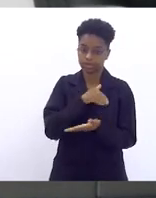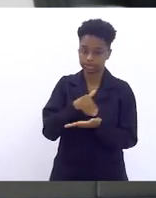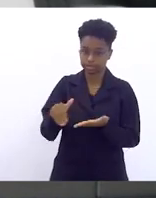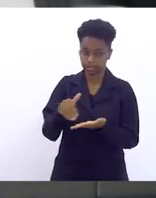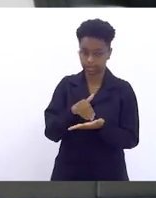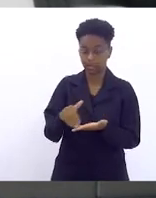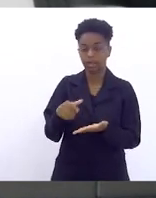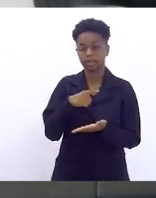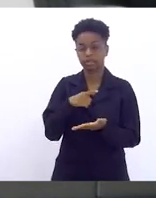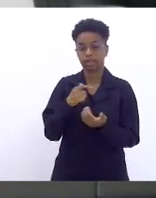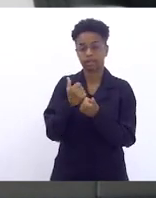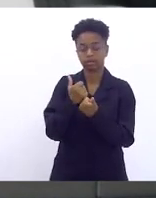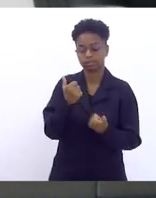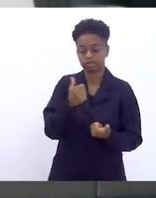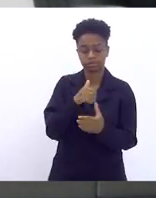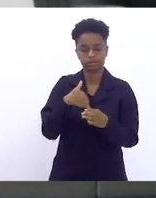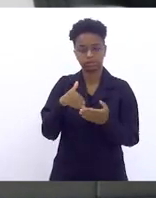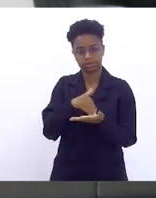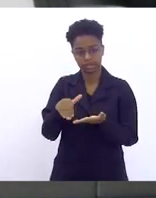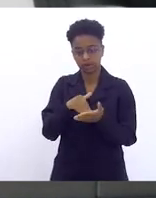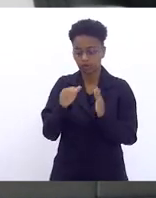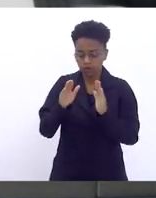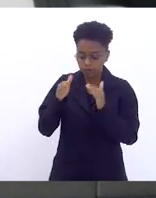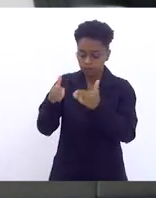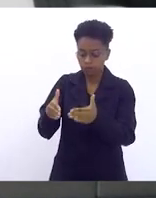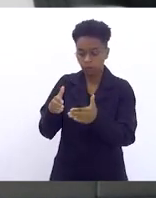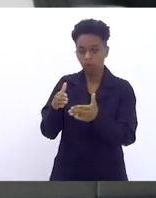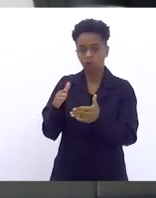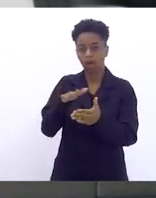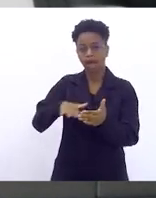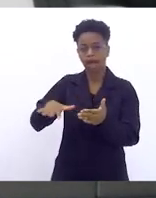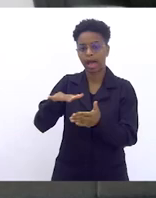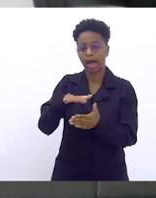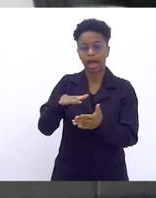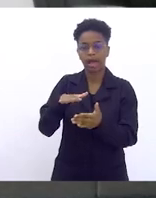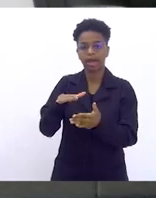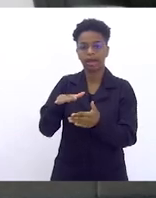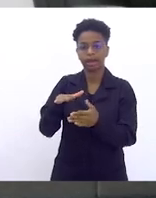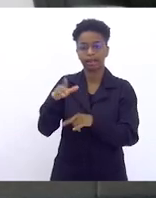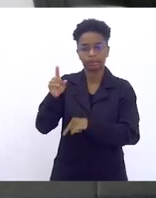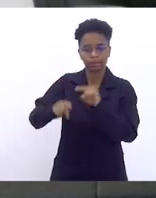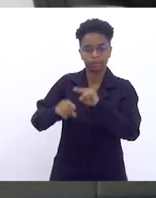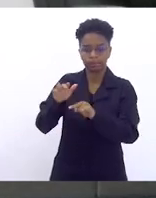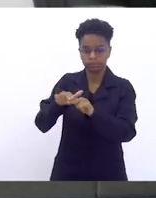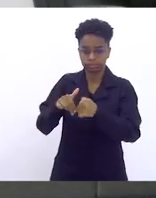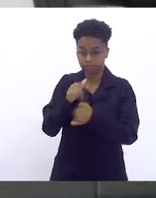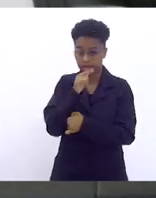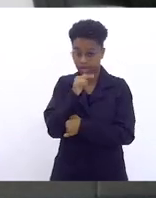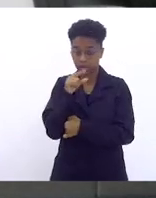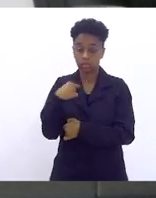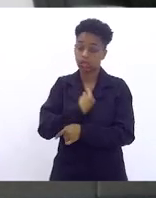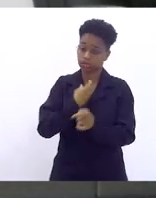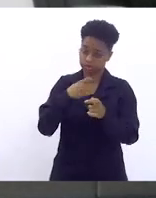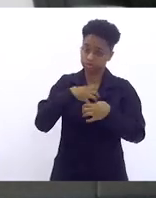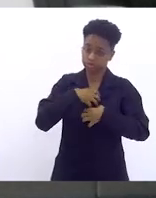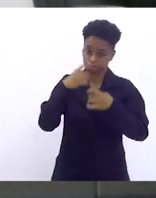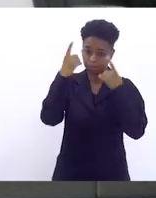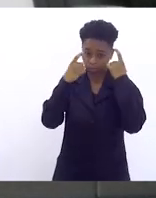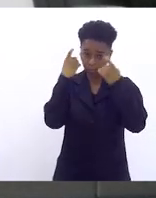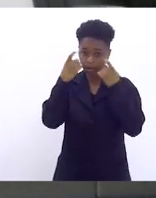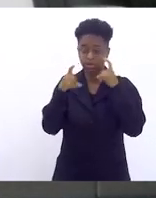uma subsecretaria dedicada à gestão de recursos hídricos nós somos muito preocupada disposição da Bahia é muito importante